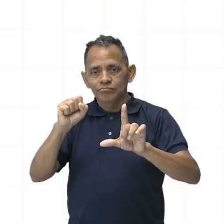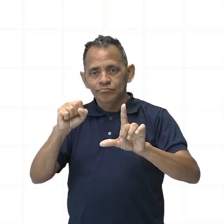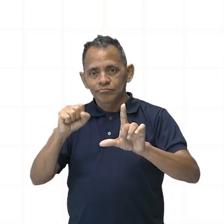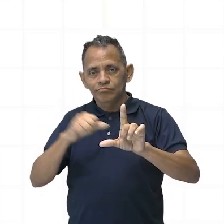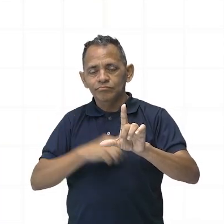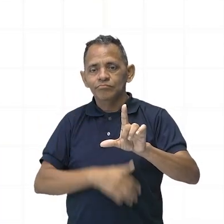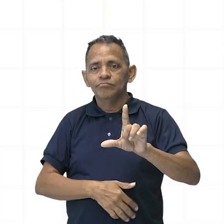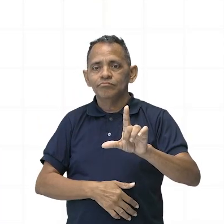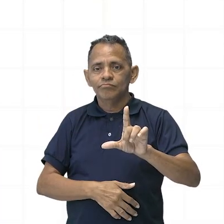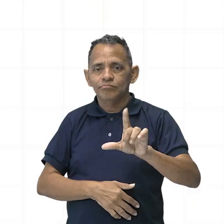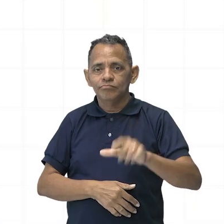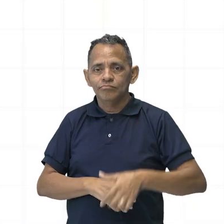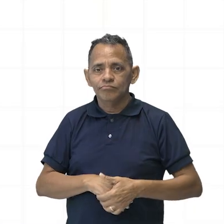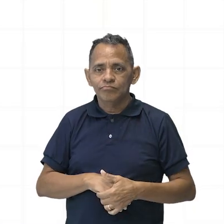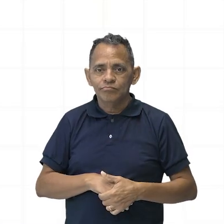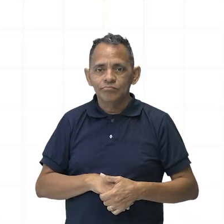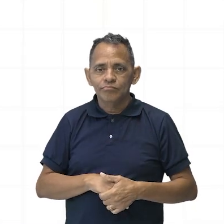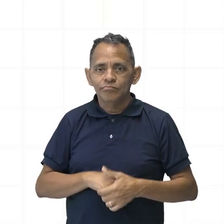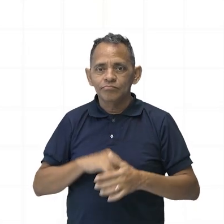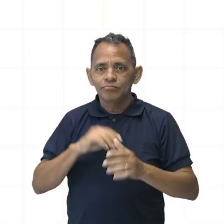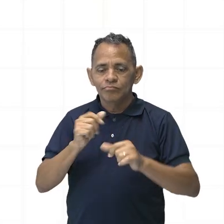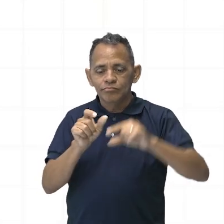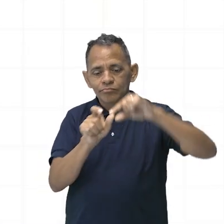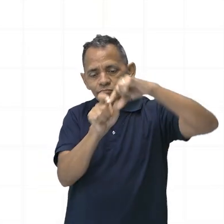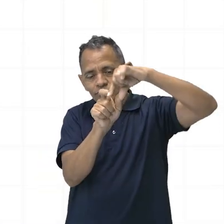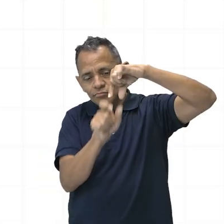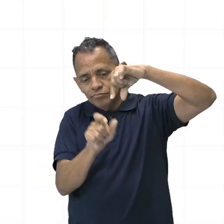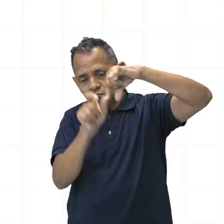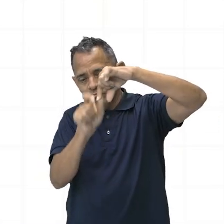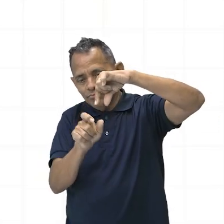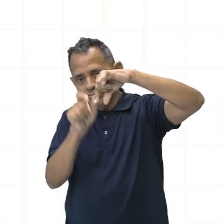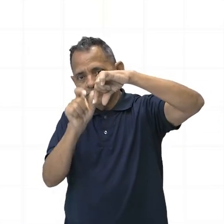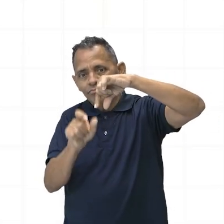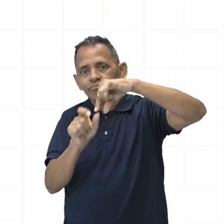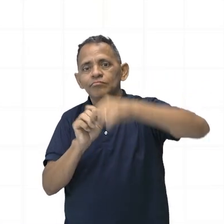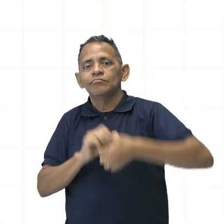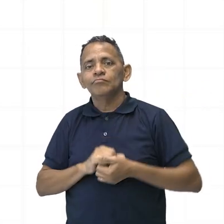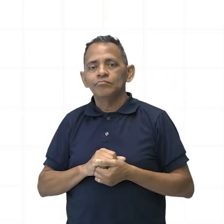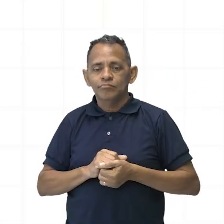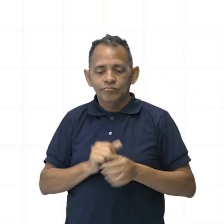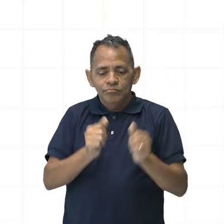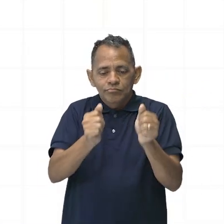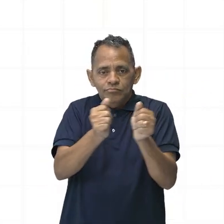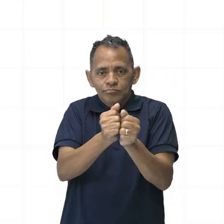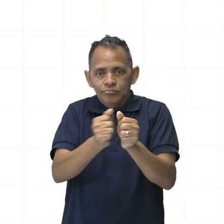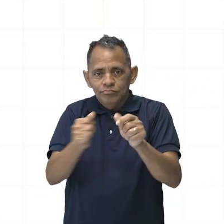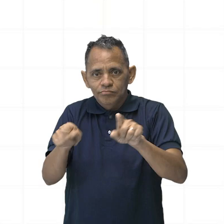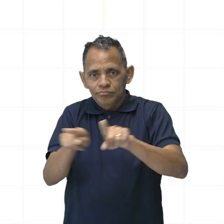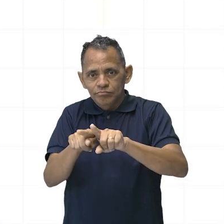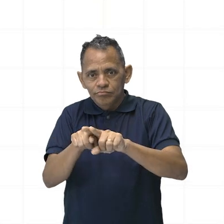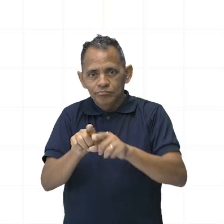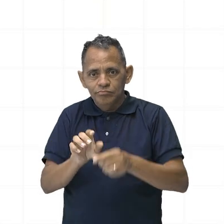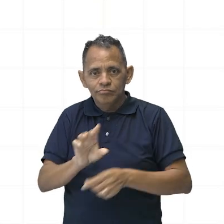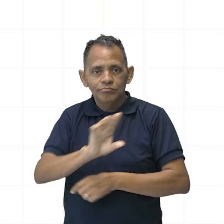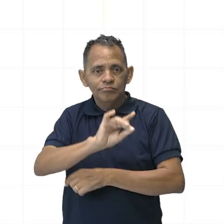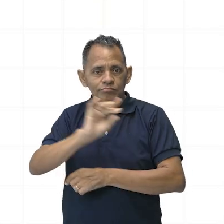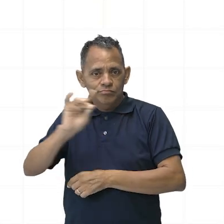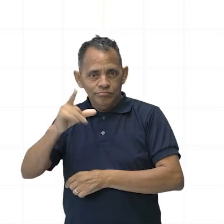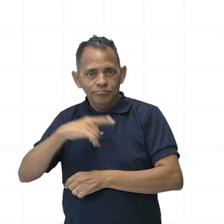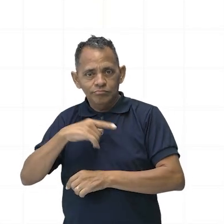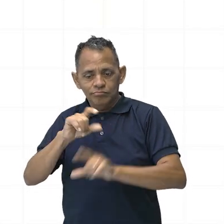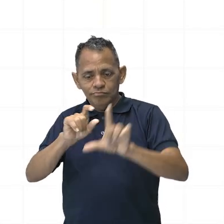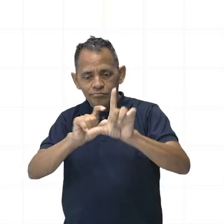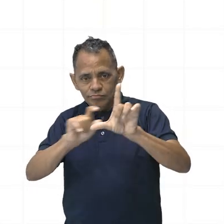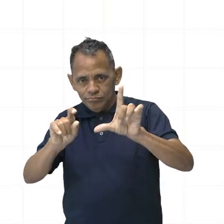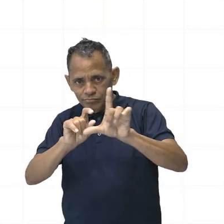Excel eu utilizei os números pares. E aí, ó, todas as colunas estão exatamente grudadas e cada uma delas está com